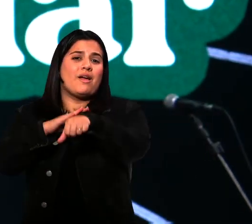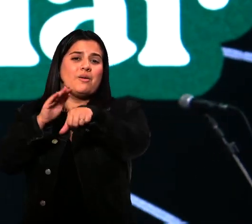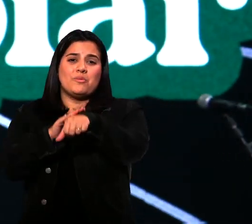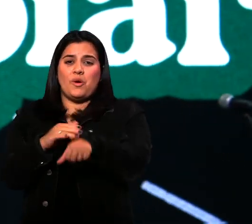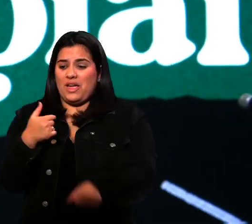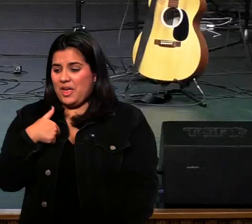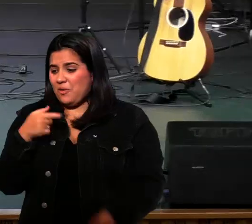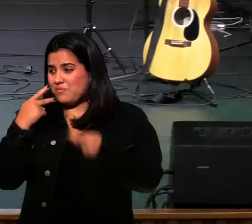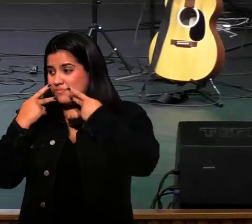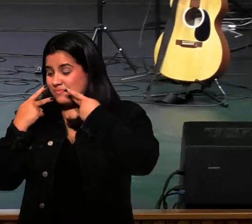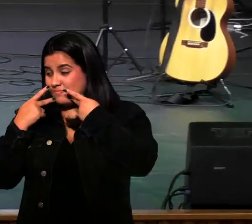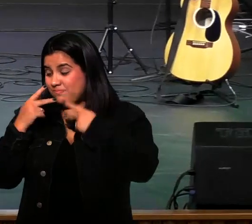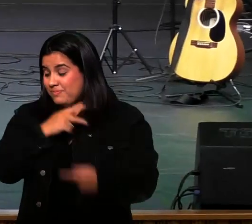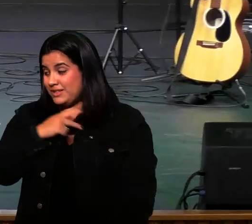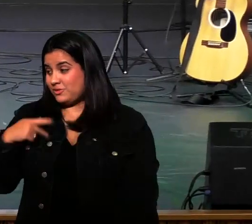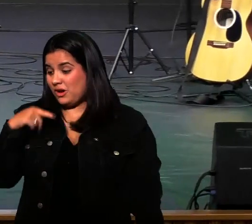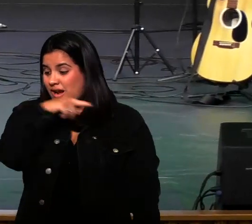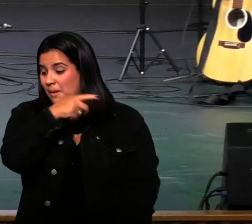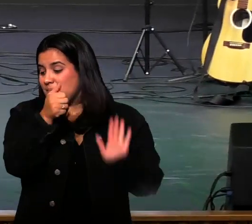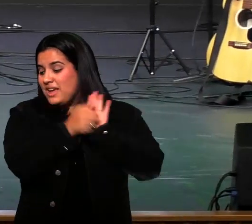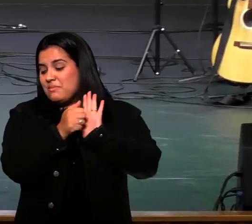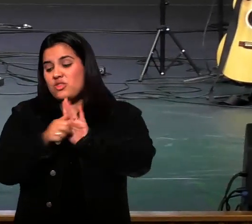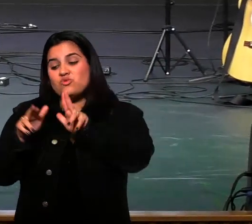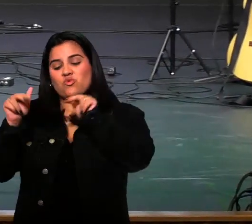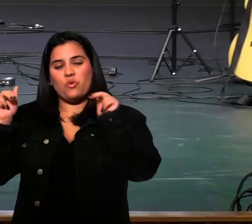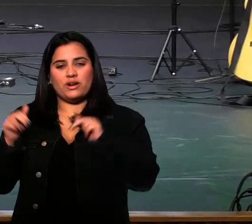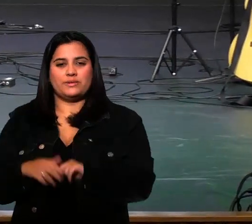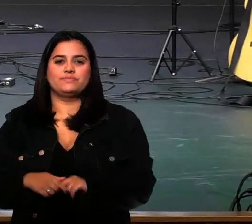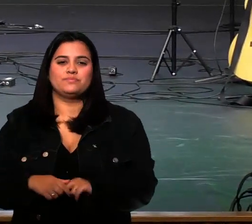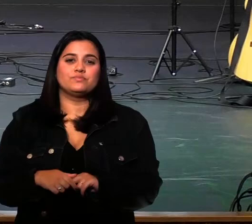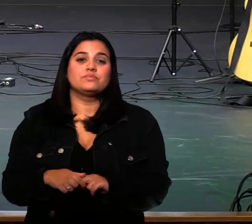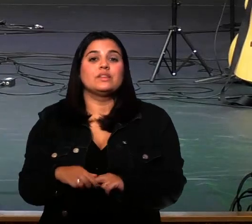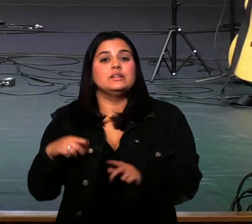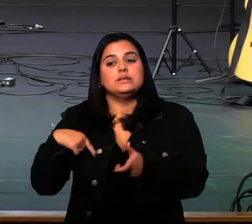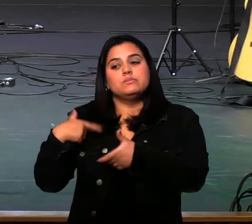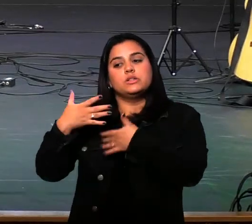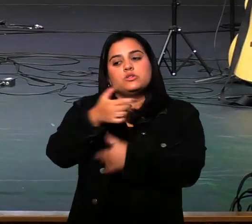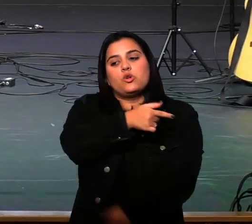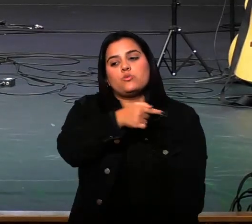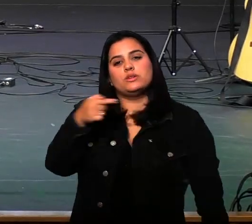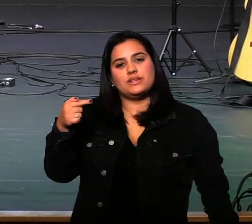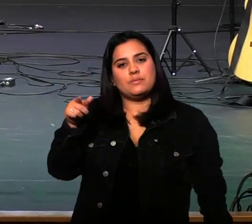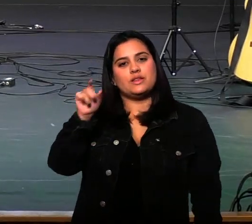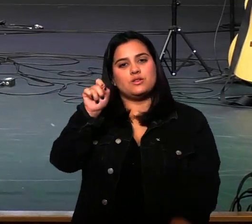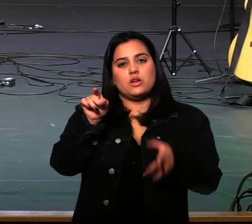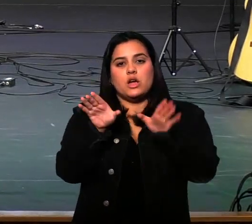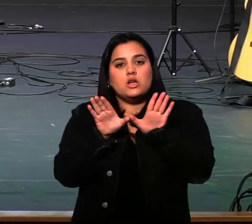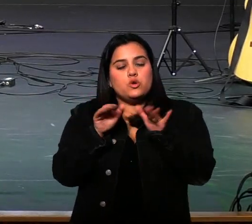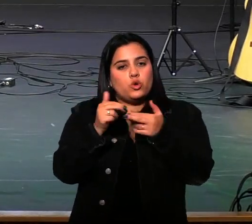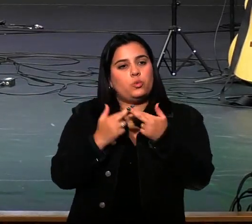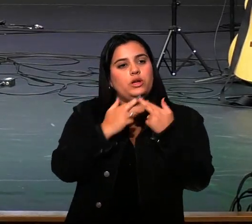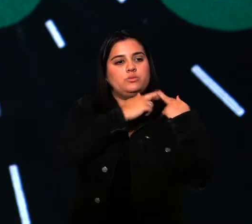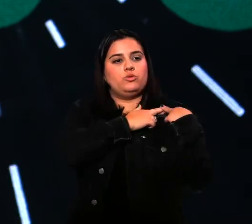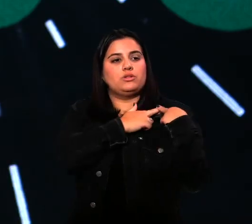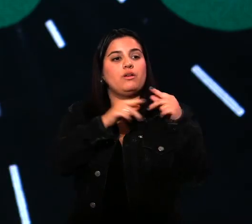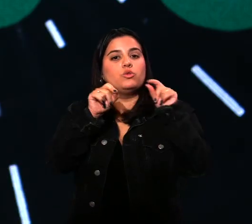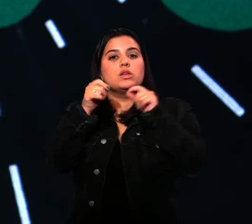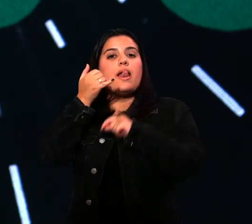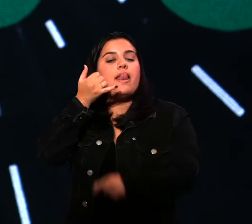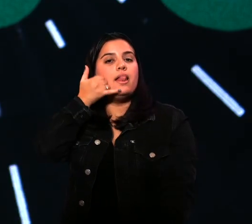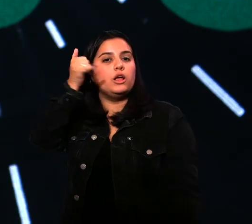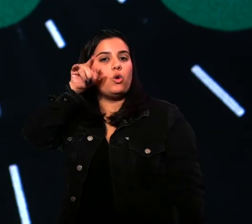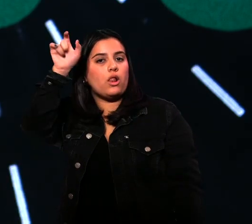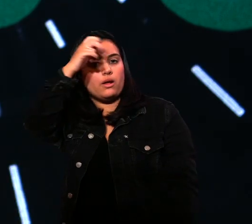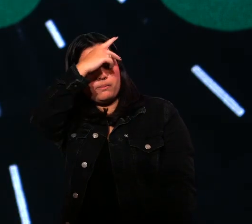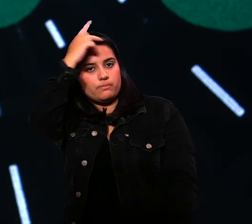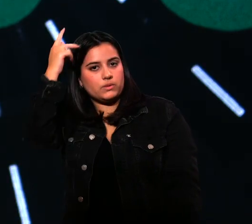pessoal aqui da igreja, da comissão que estava cuidando desse assunto na igreja, ligou para o pastor Pascoal e falou, a gente quer convidar você para ser o pastor presidente dessa igreja, e quer dizer para